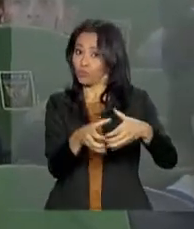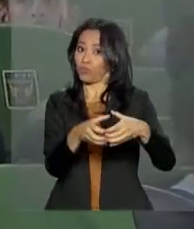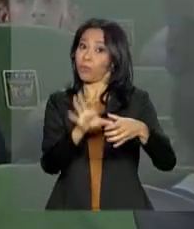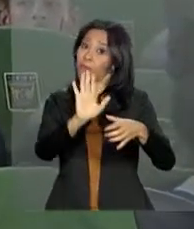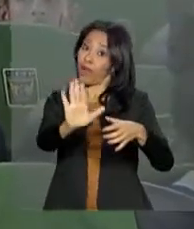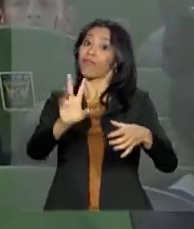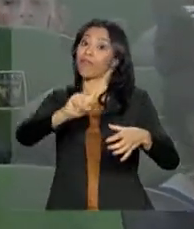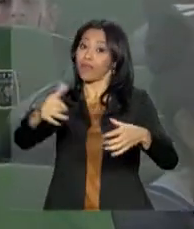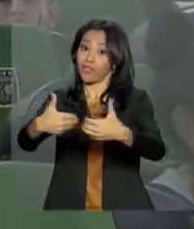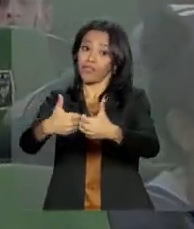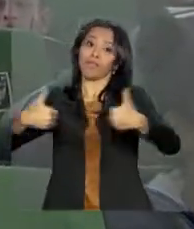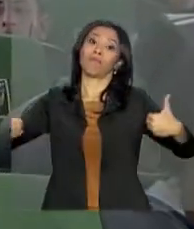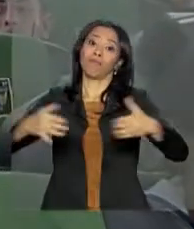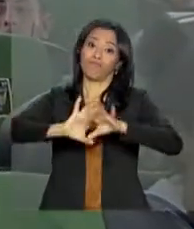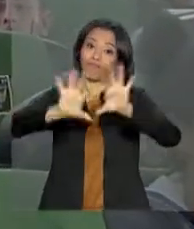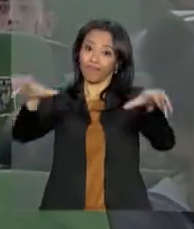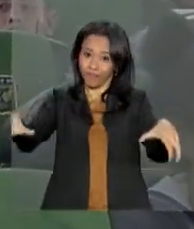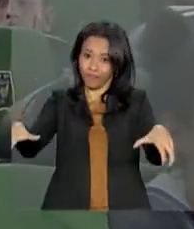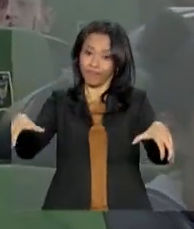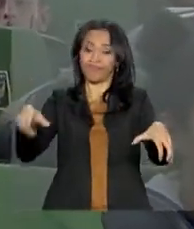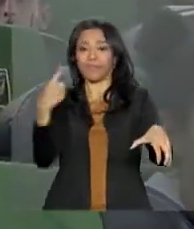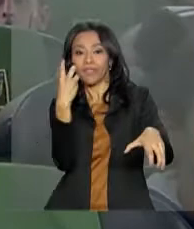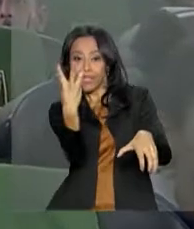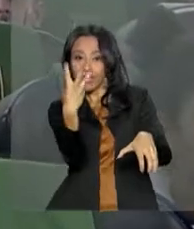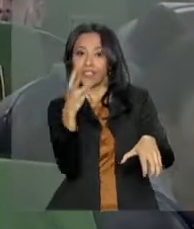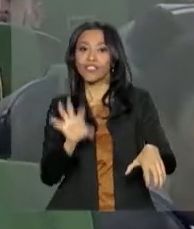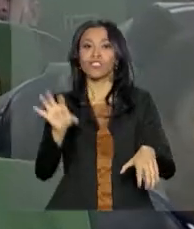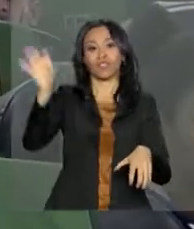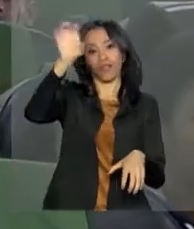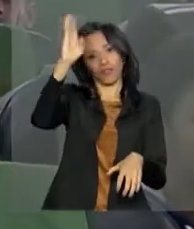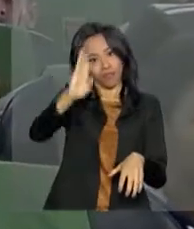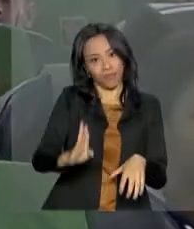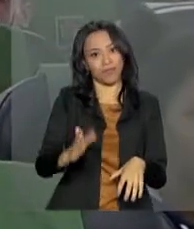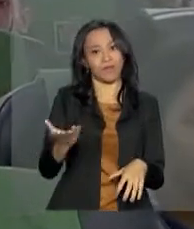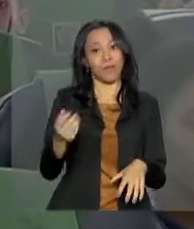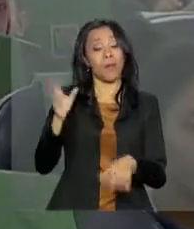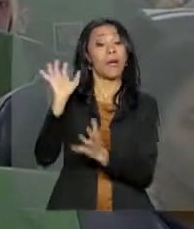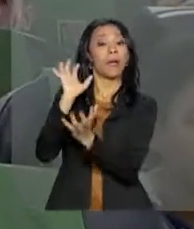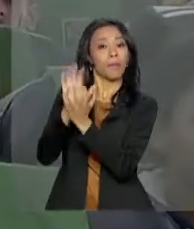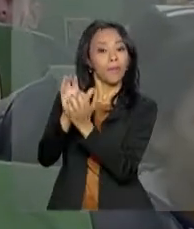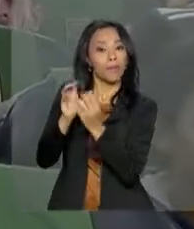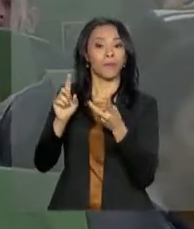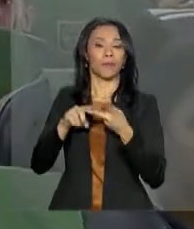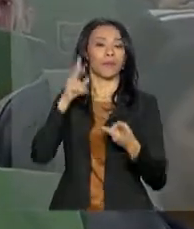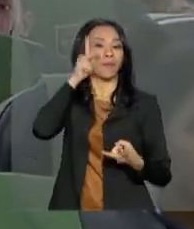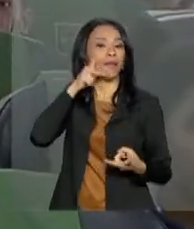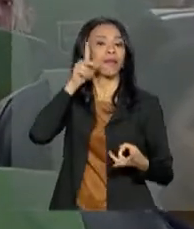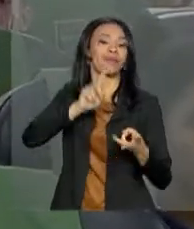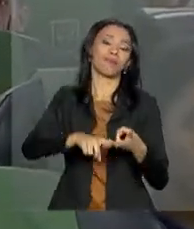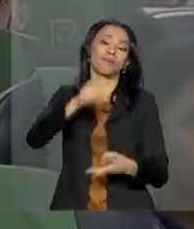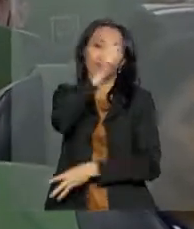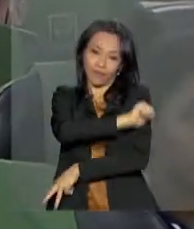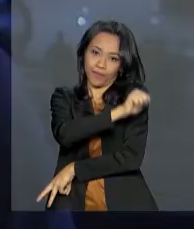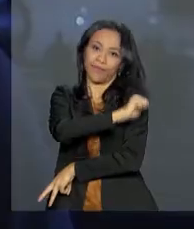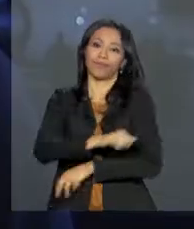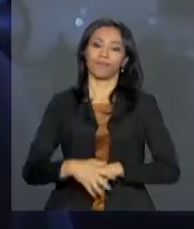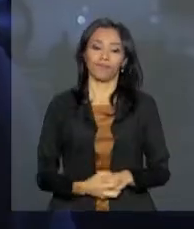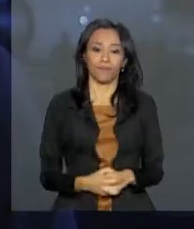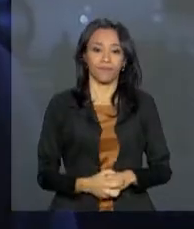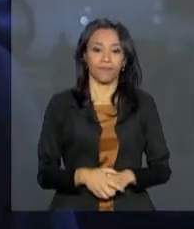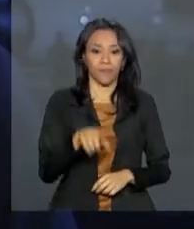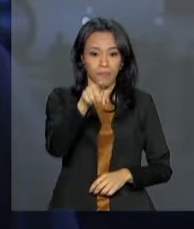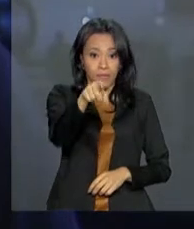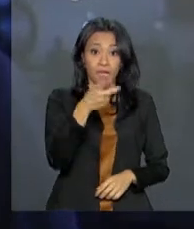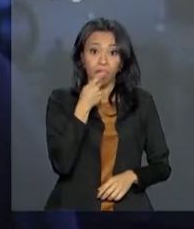esse grupo vai ser dividido e seguir pra três estados diferentes. Pernambuco, Paraíba e Rio de Janeiro. Com a